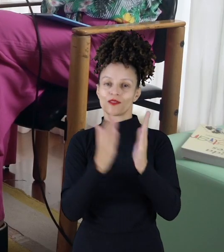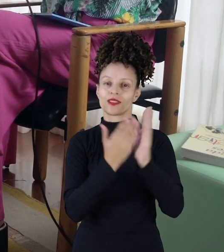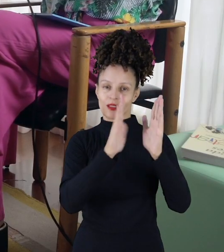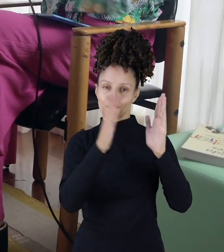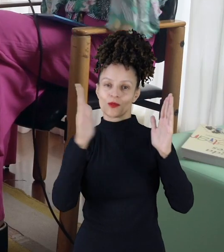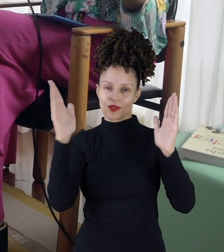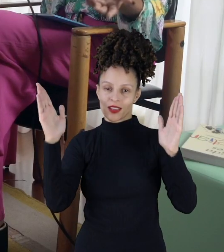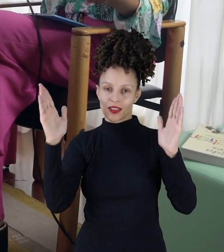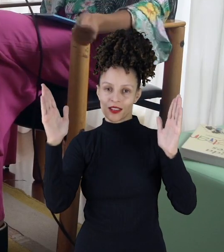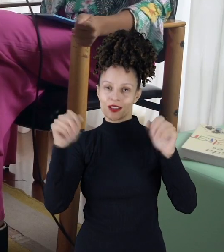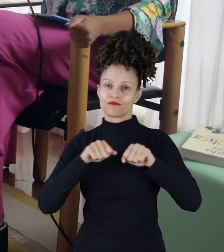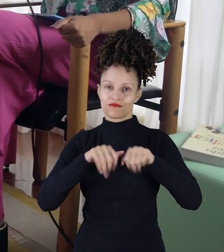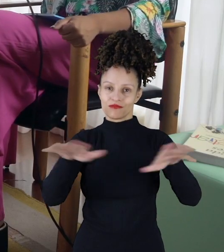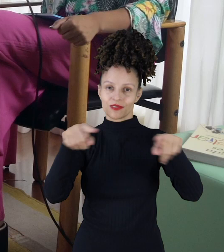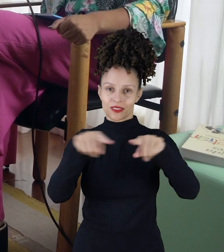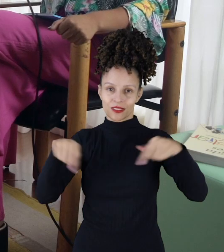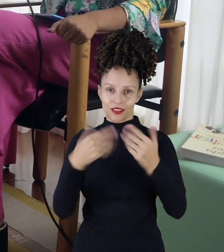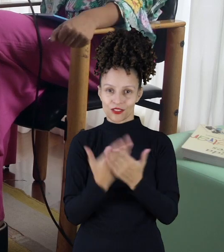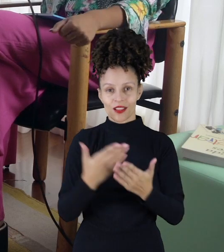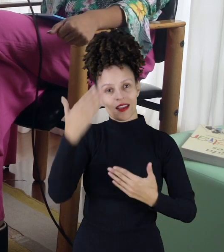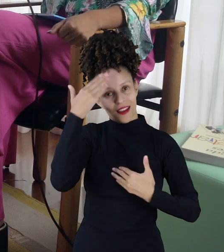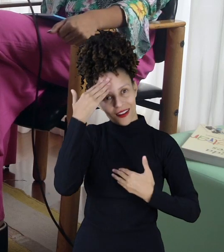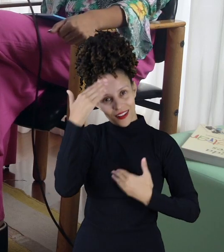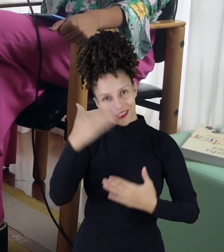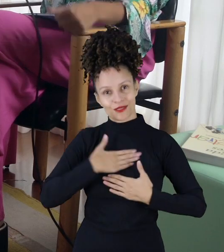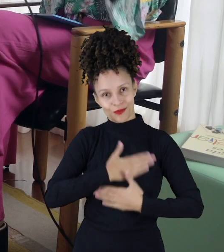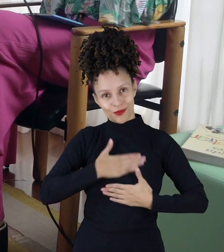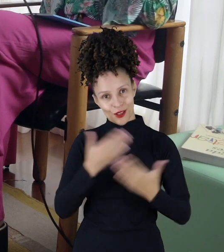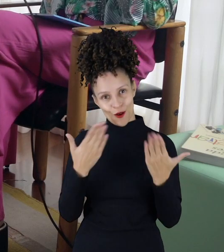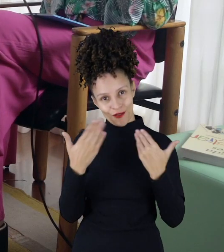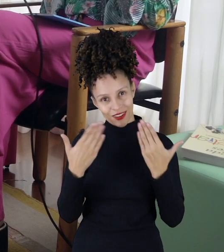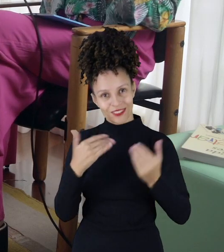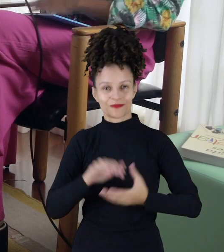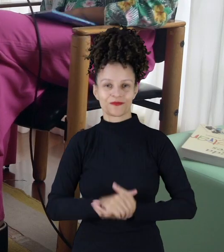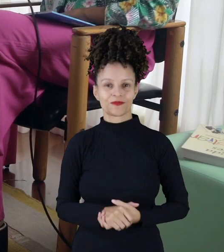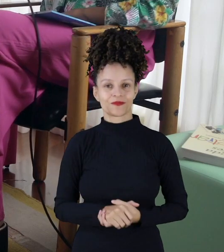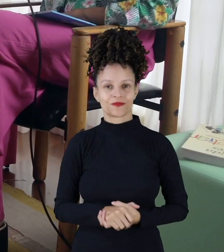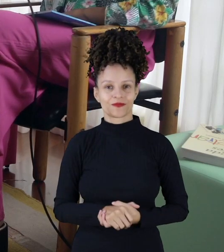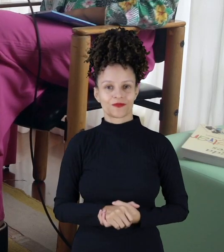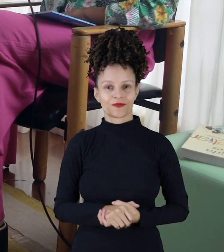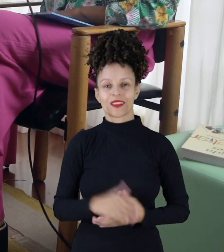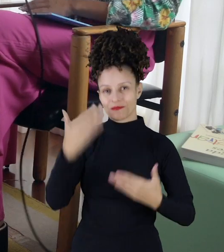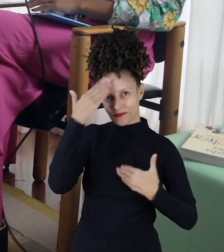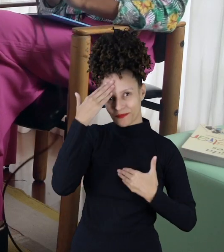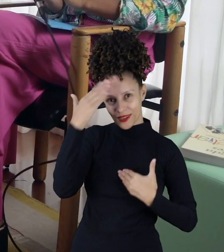encontrar muitos desses livros nas bibliotecas e que cheguem nas salas de aula. Agradeço imensamente pela